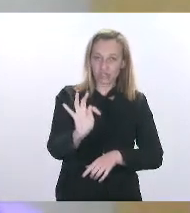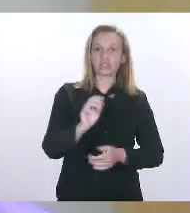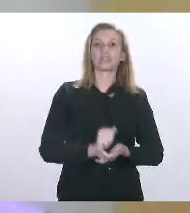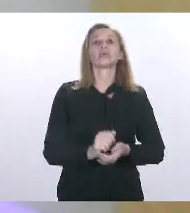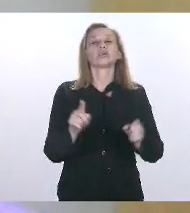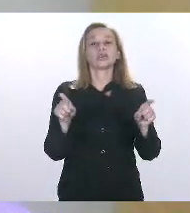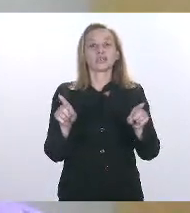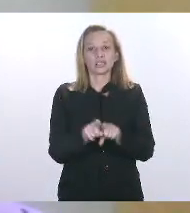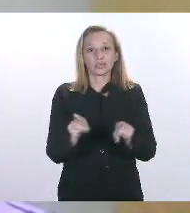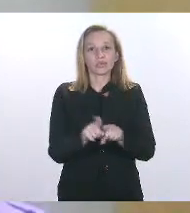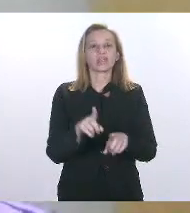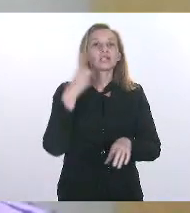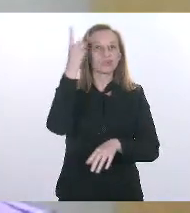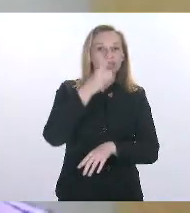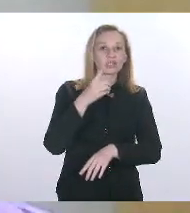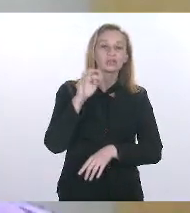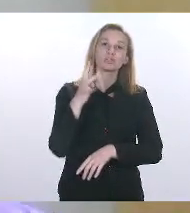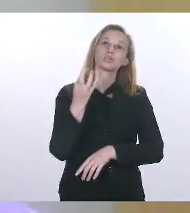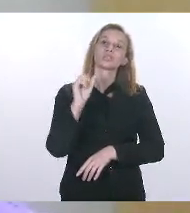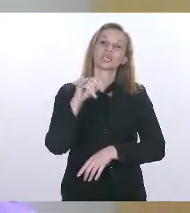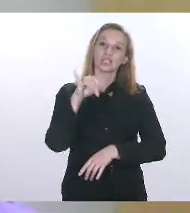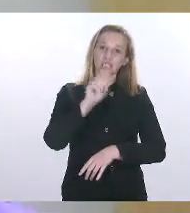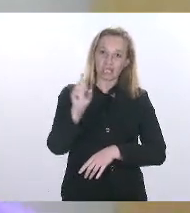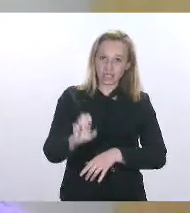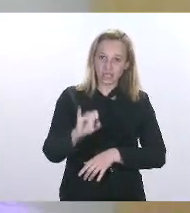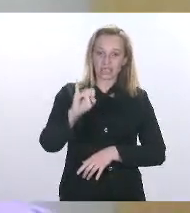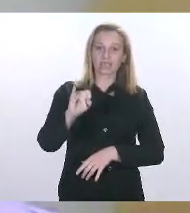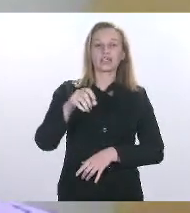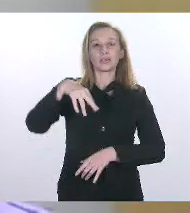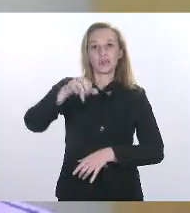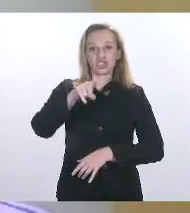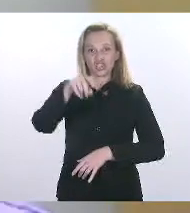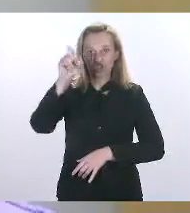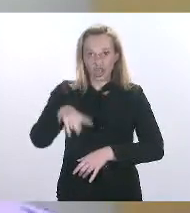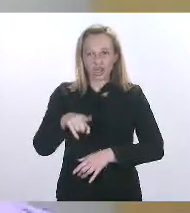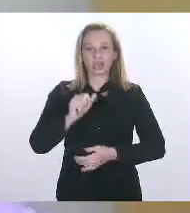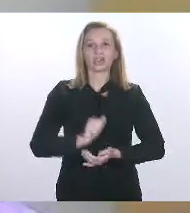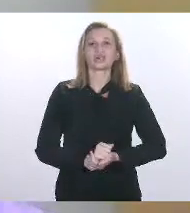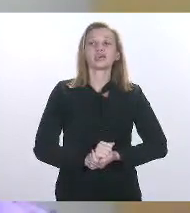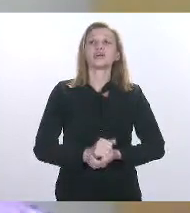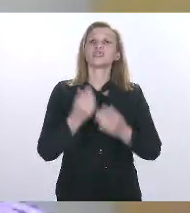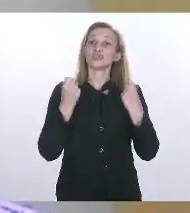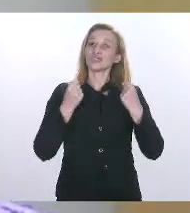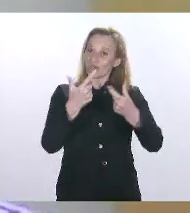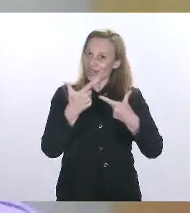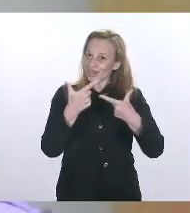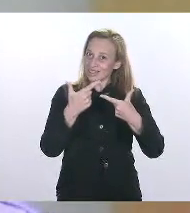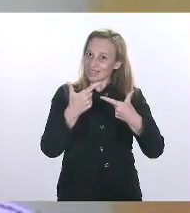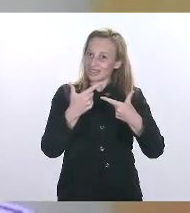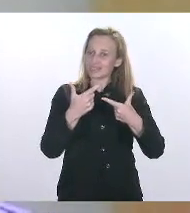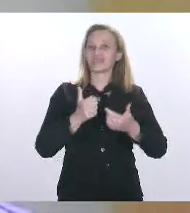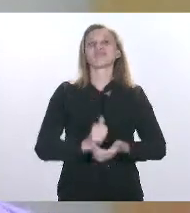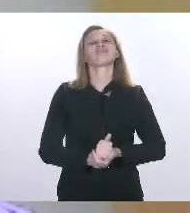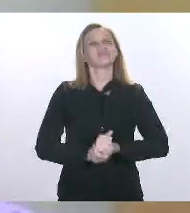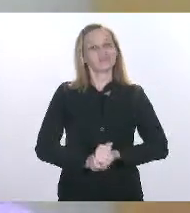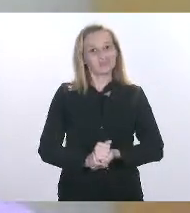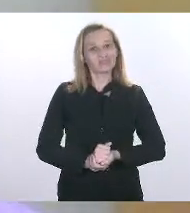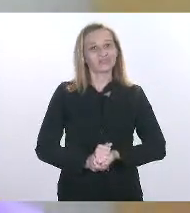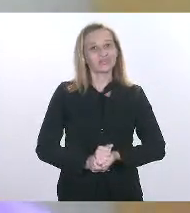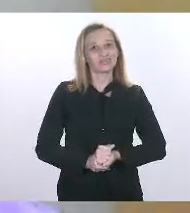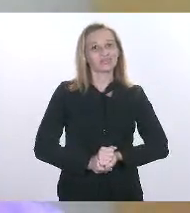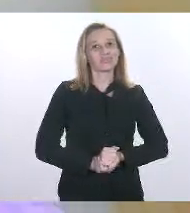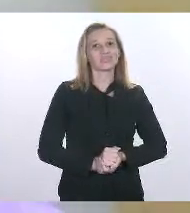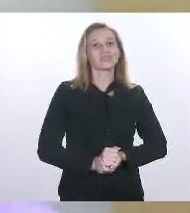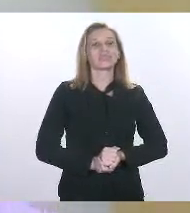o deputado Renato Cozzolino, eleito em Magé, desejando sorte e sucesso em suas